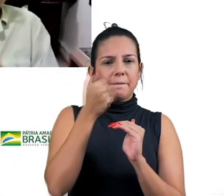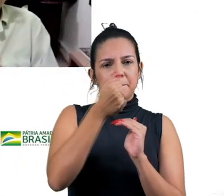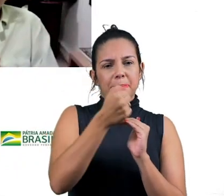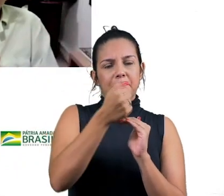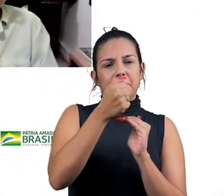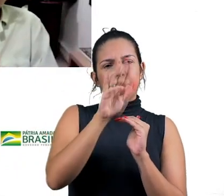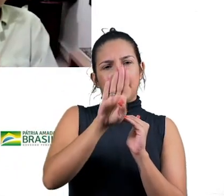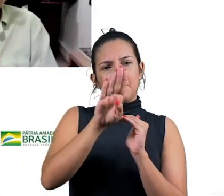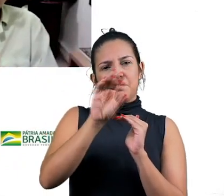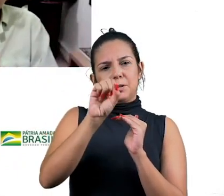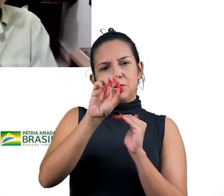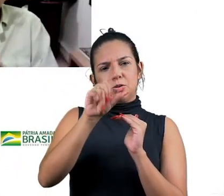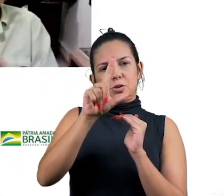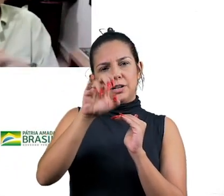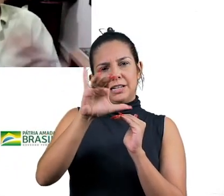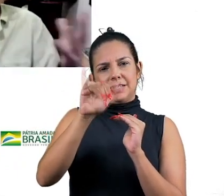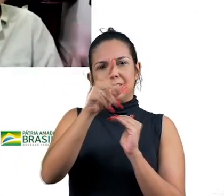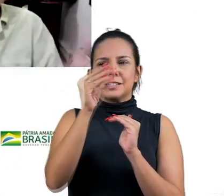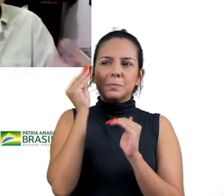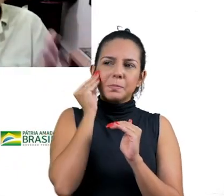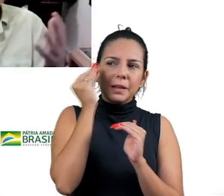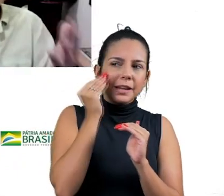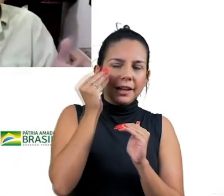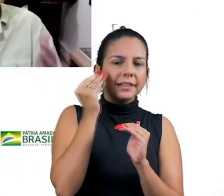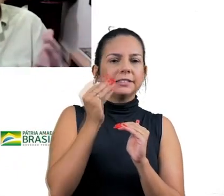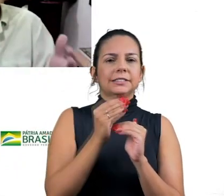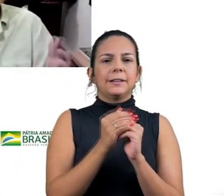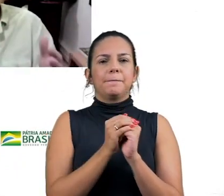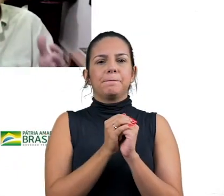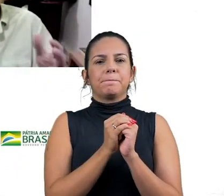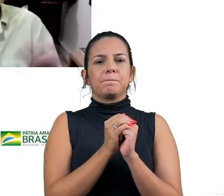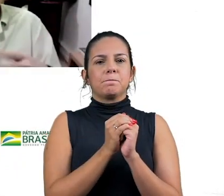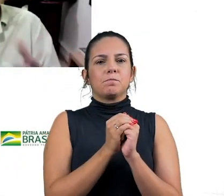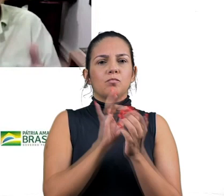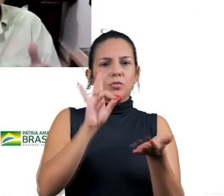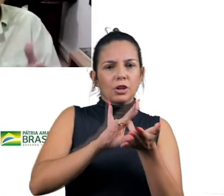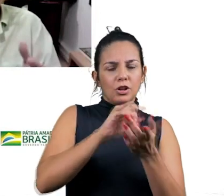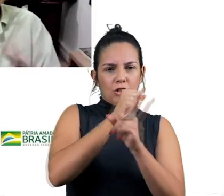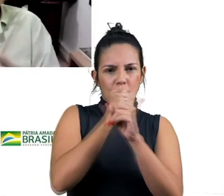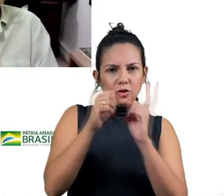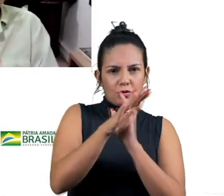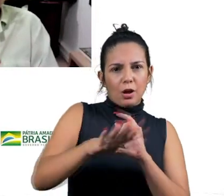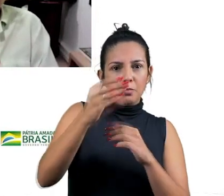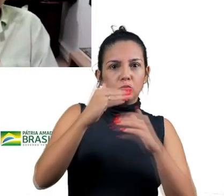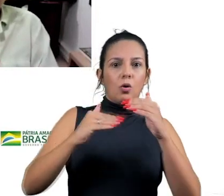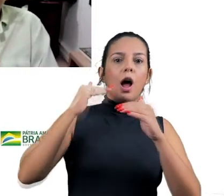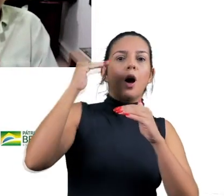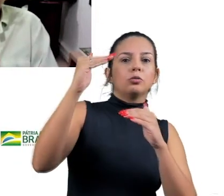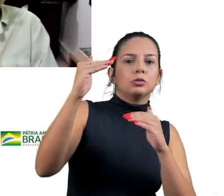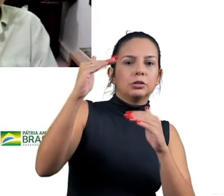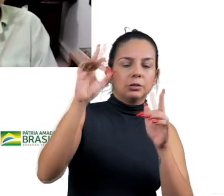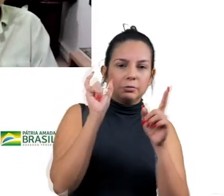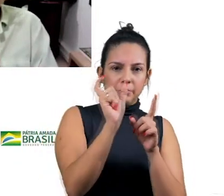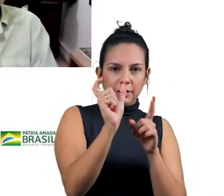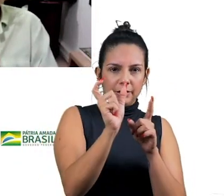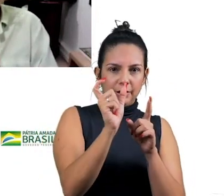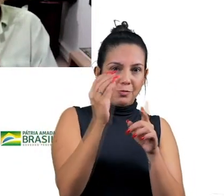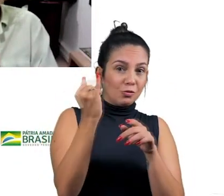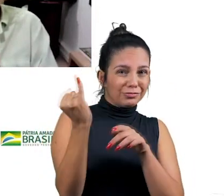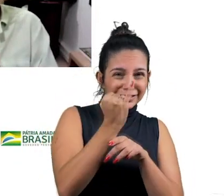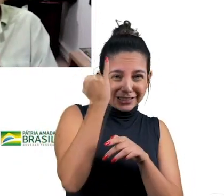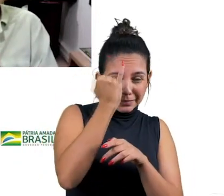obsolescência das nossas experiências concretas na sociedade é muito alta. Palavra